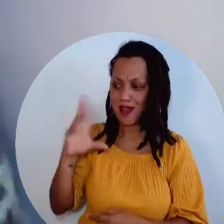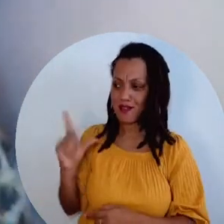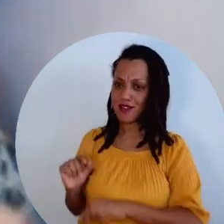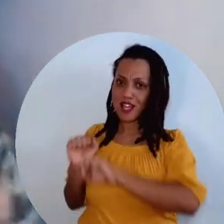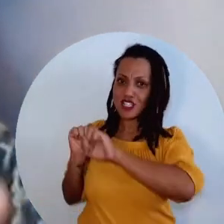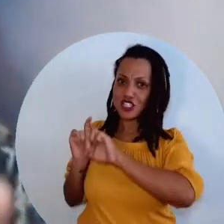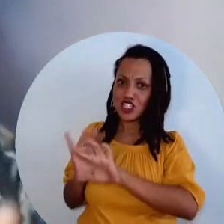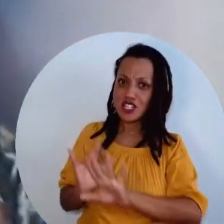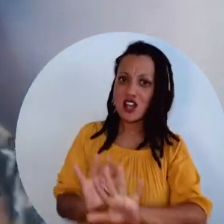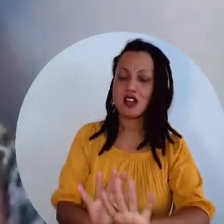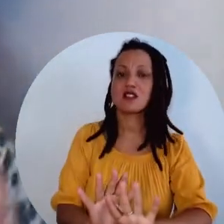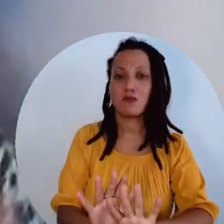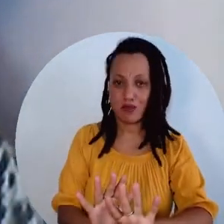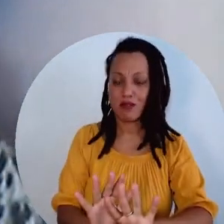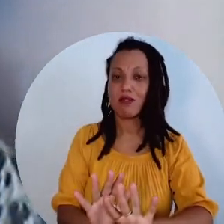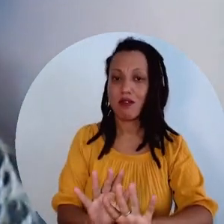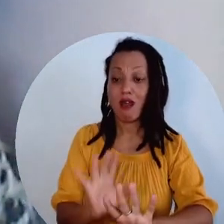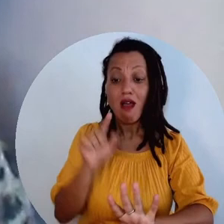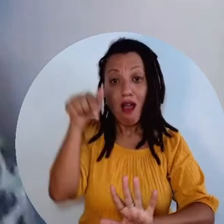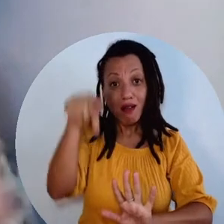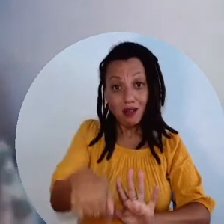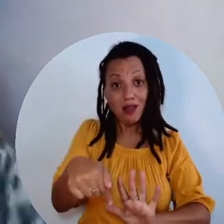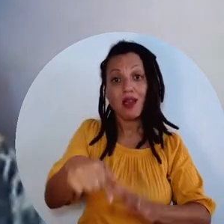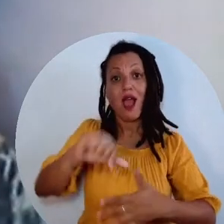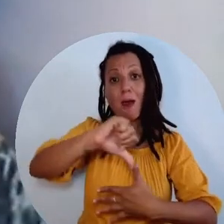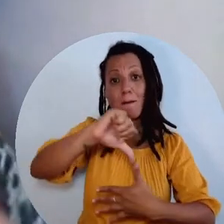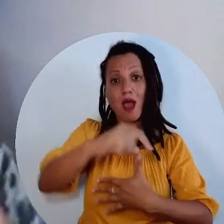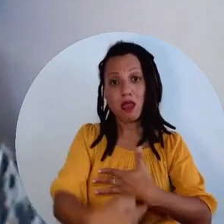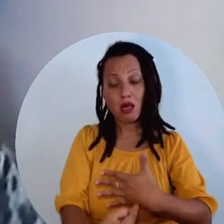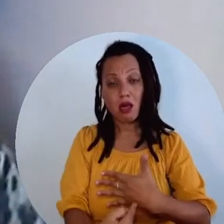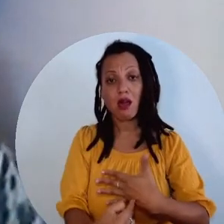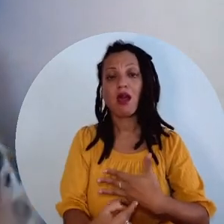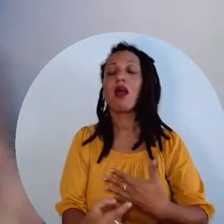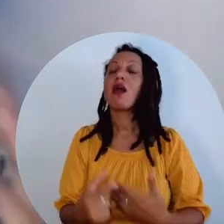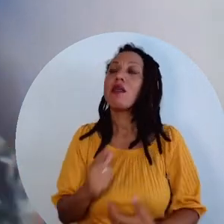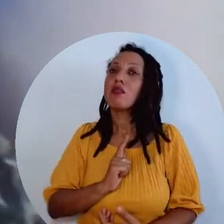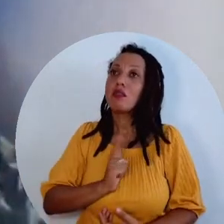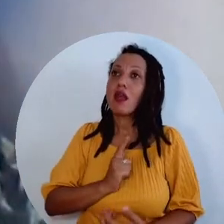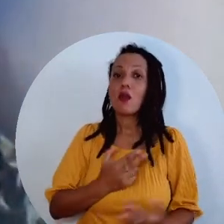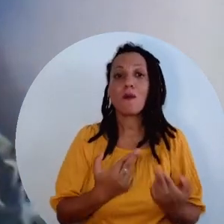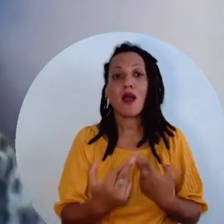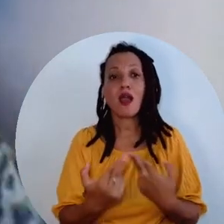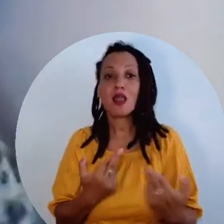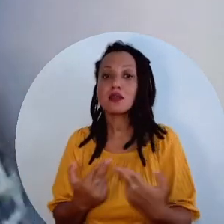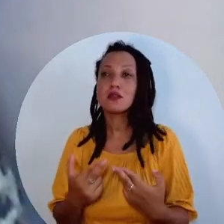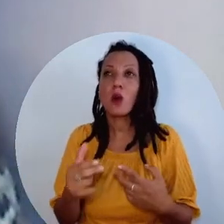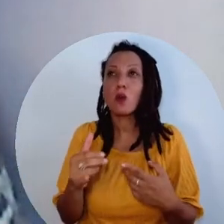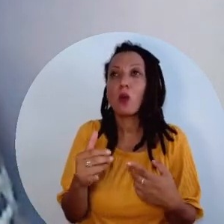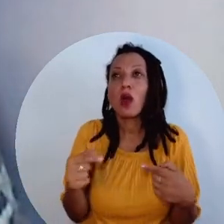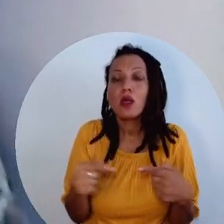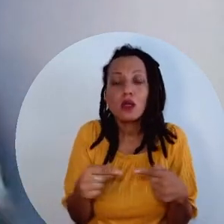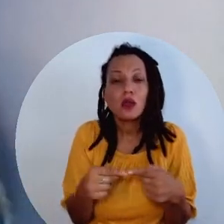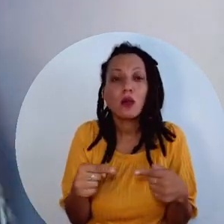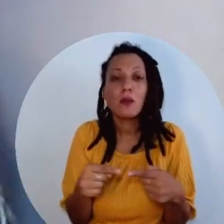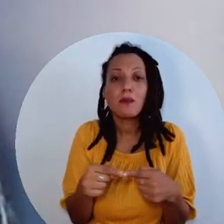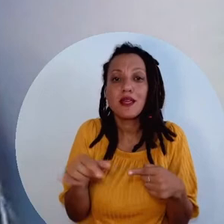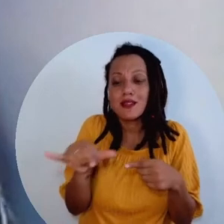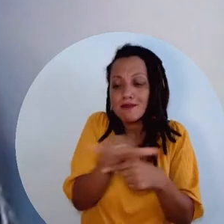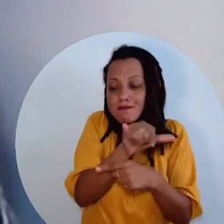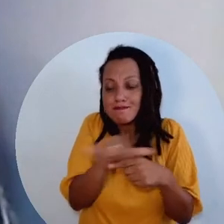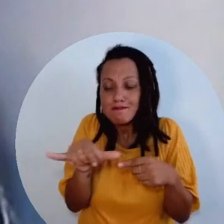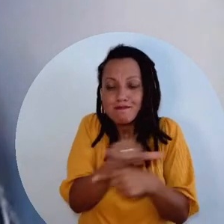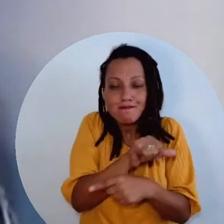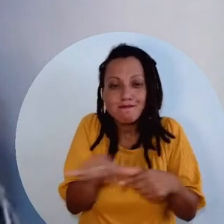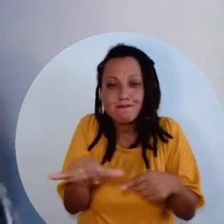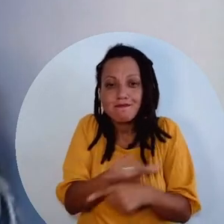ele também vai ter uma relação muito estreita com as estratégias de sobrevivência para a subida